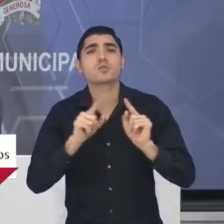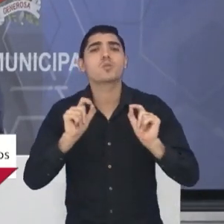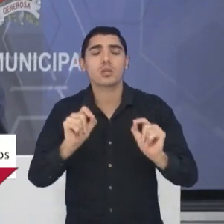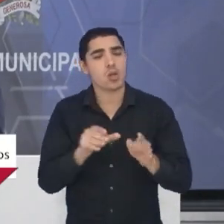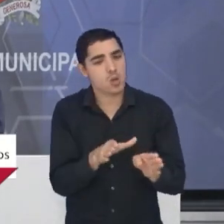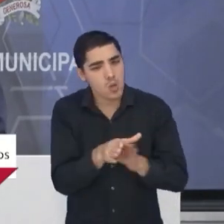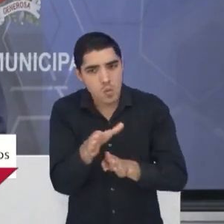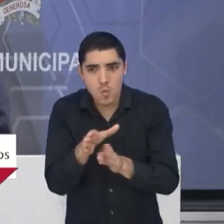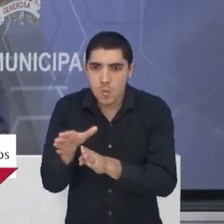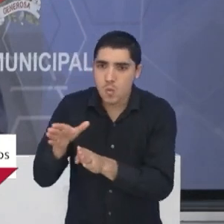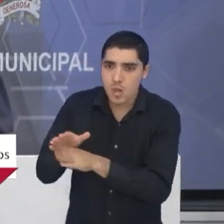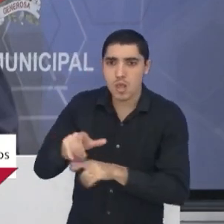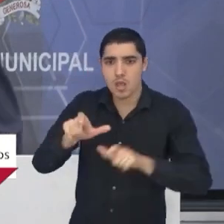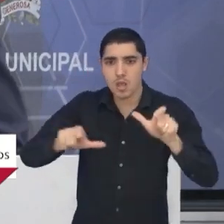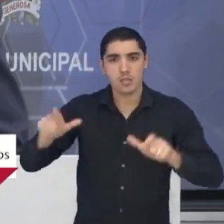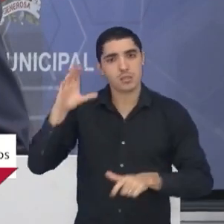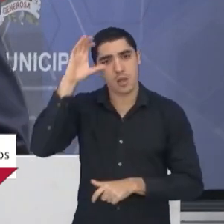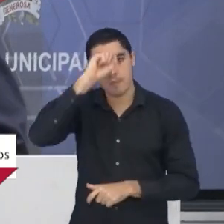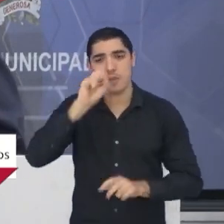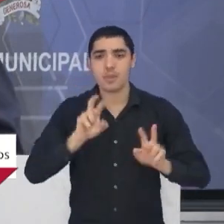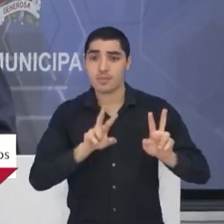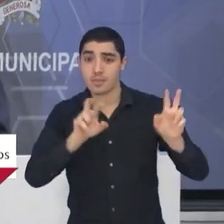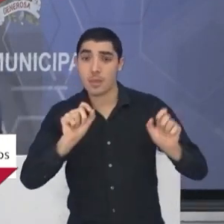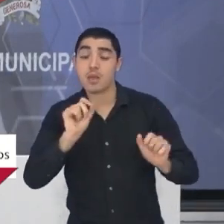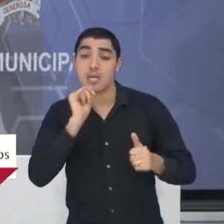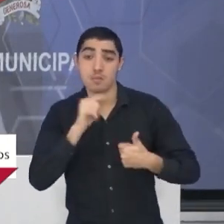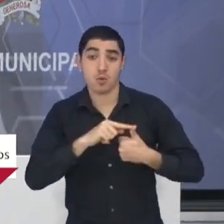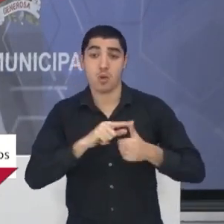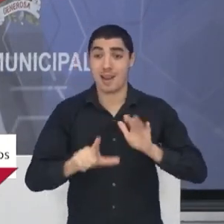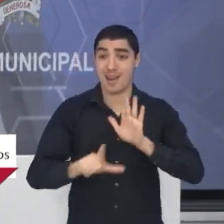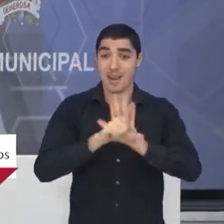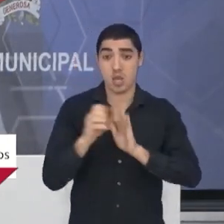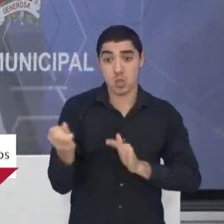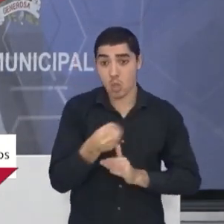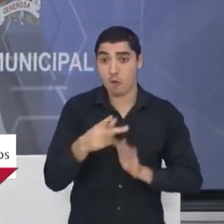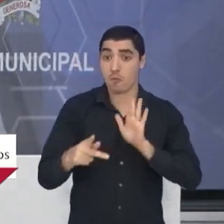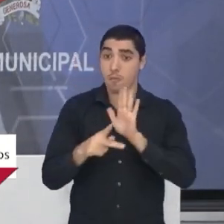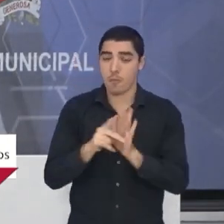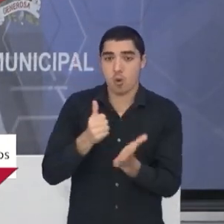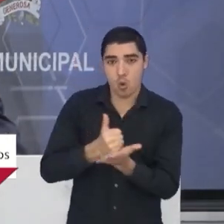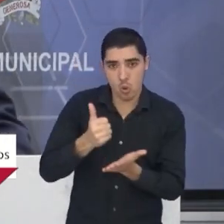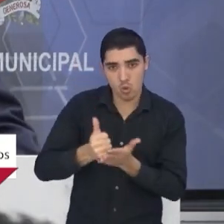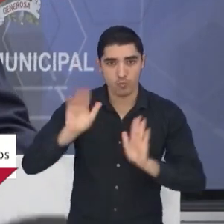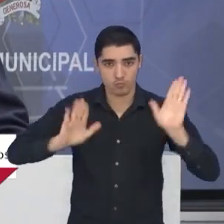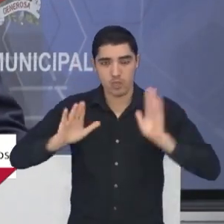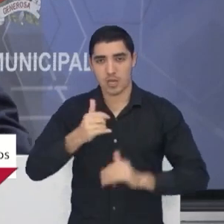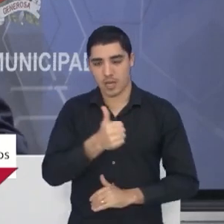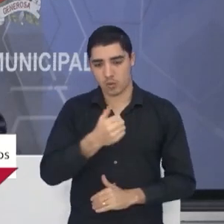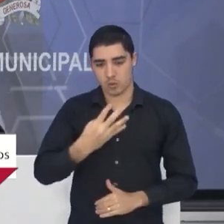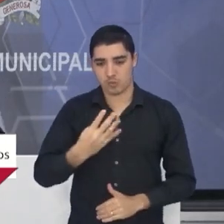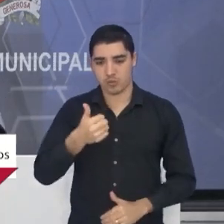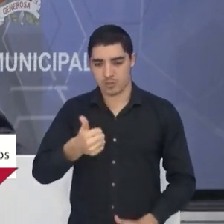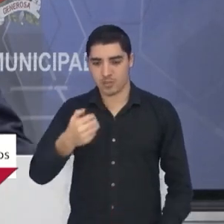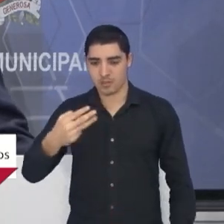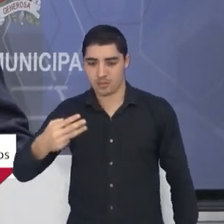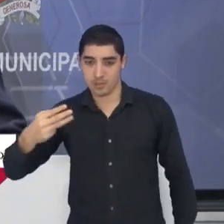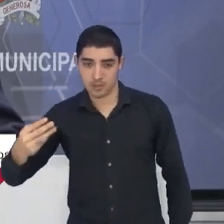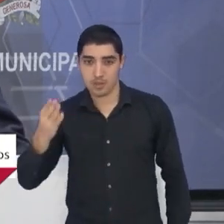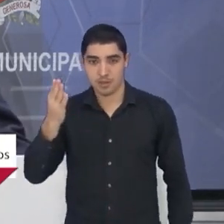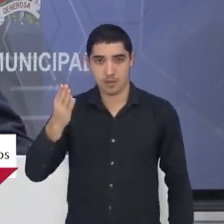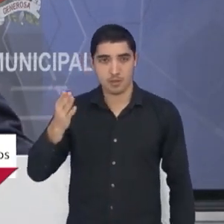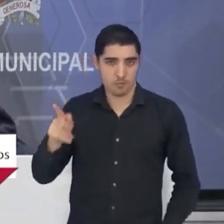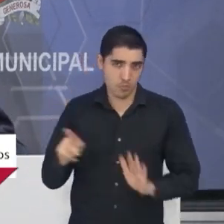públicos sobre temas como a nova lei de licitações e contratos a lei 14.133 de